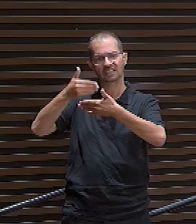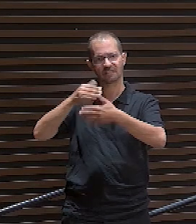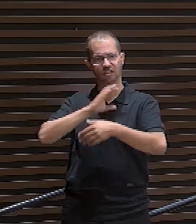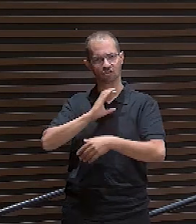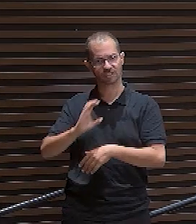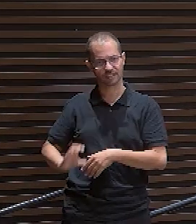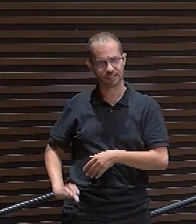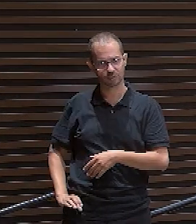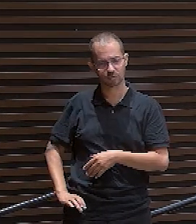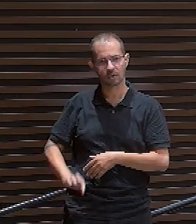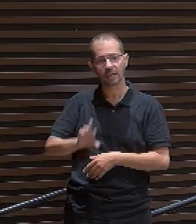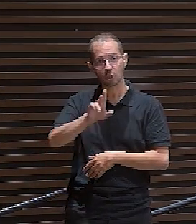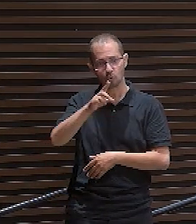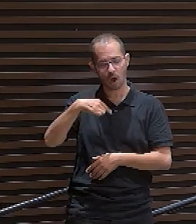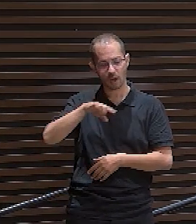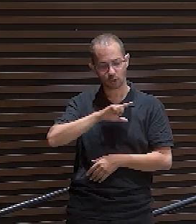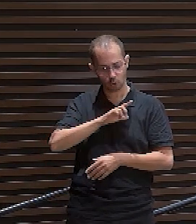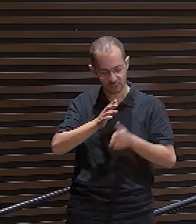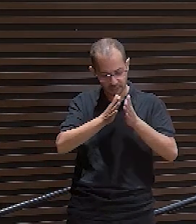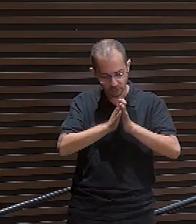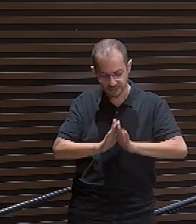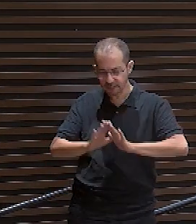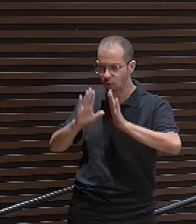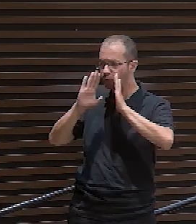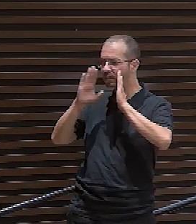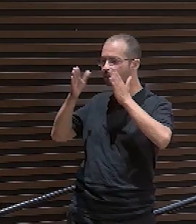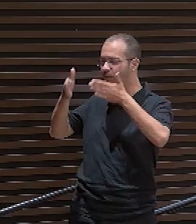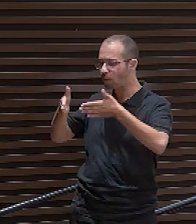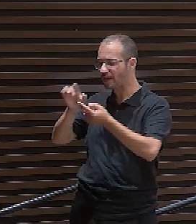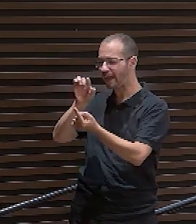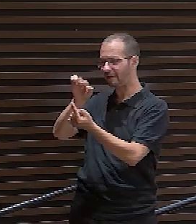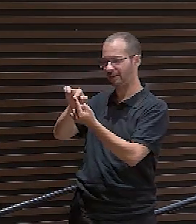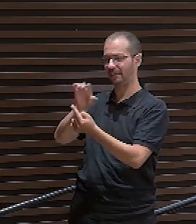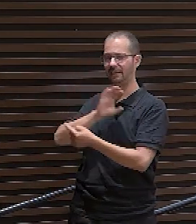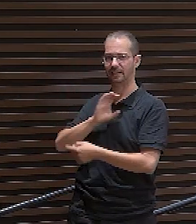apontar para Cristo e o seu sacrifício perfeito.